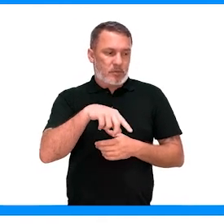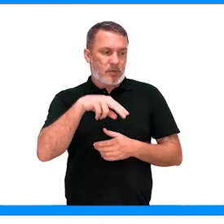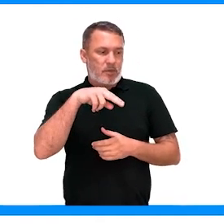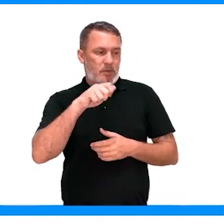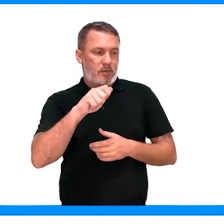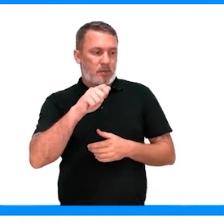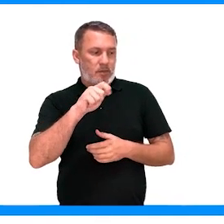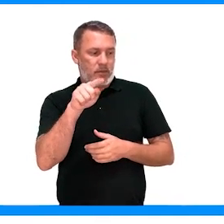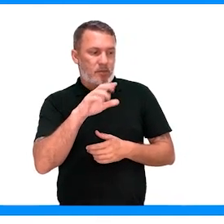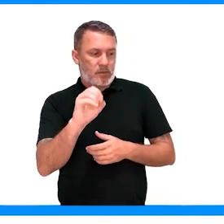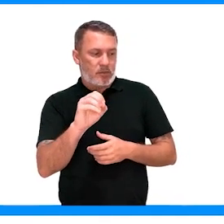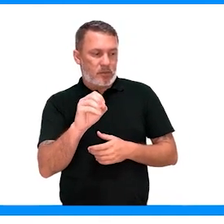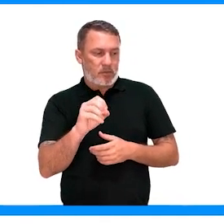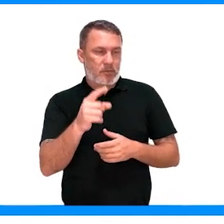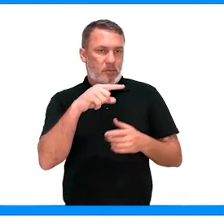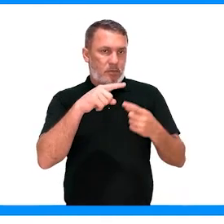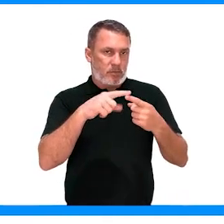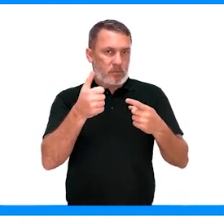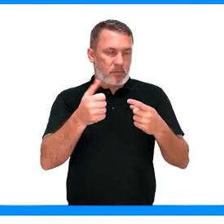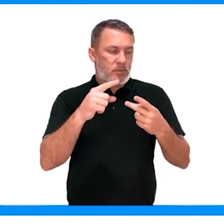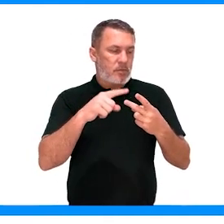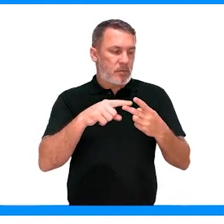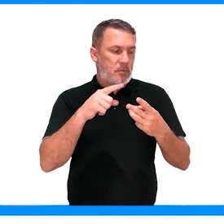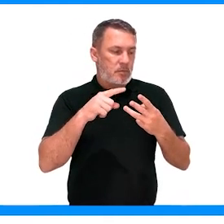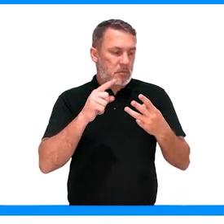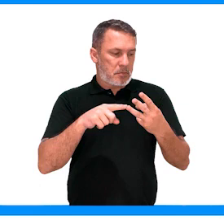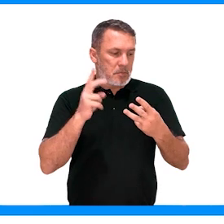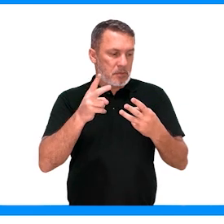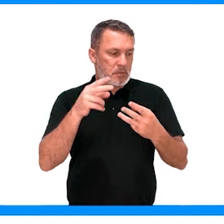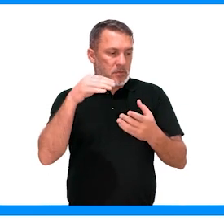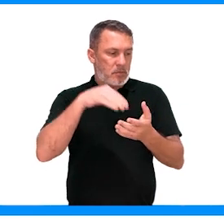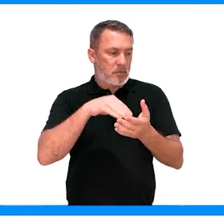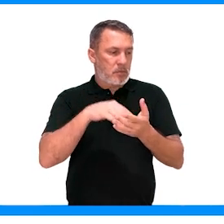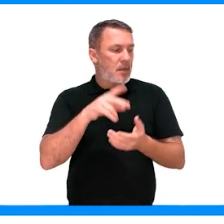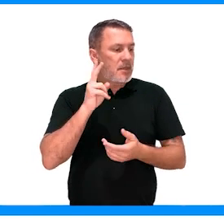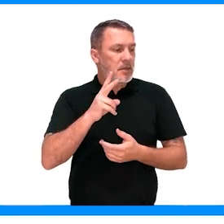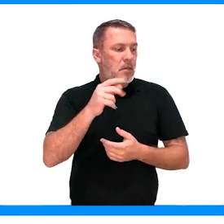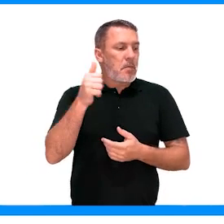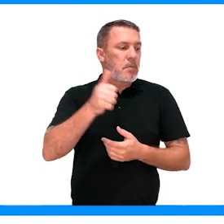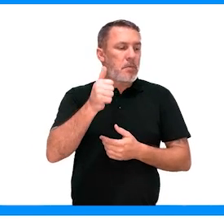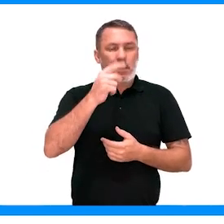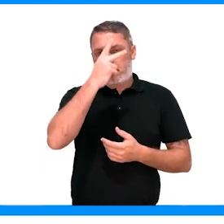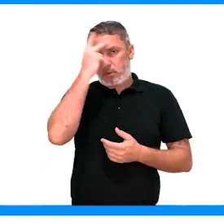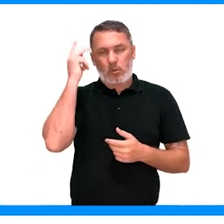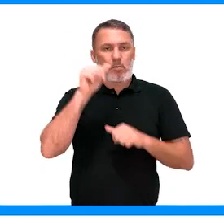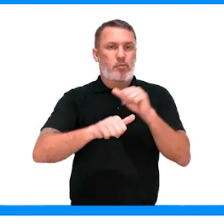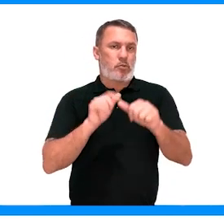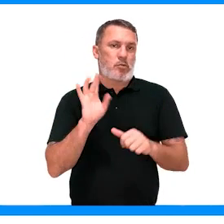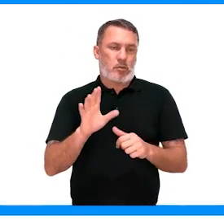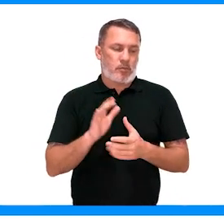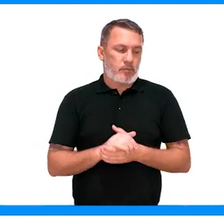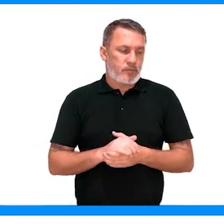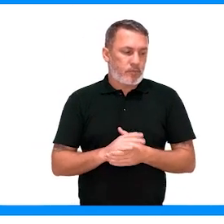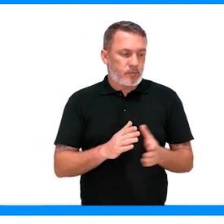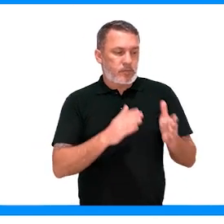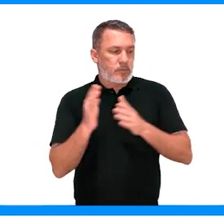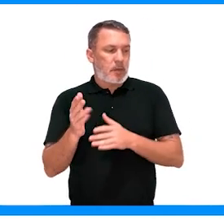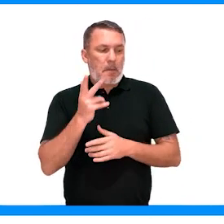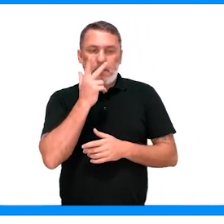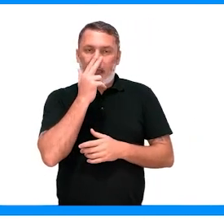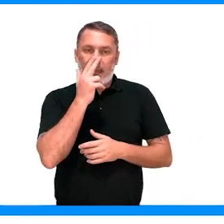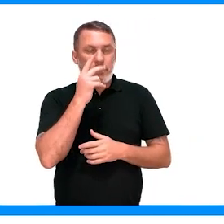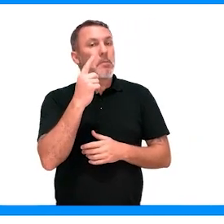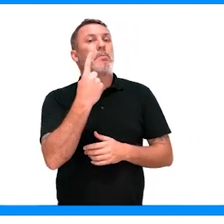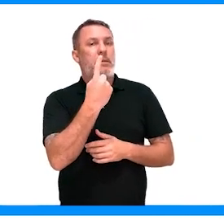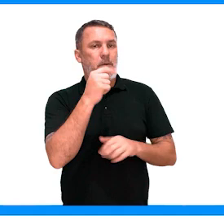nasco, mas está aí para ser conjugado. Eu nasco, tu nasces, ele nasce. Nascemos, nasceis e nascem.